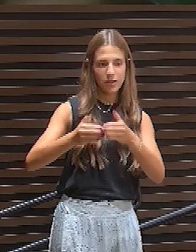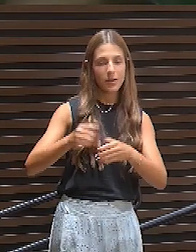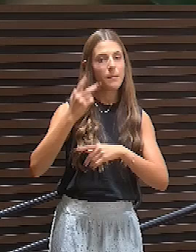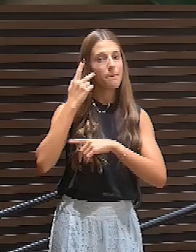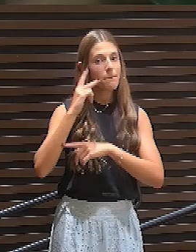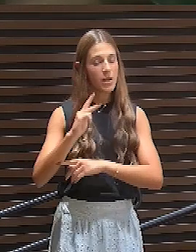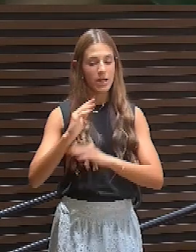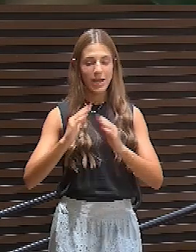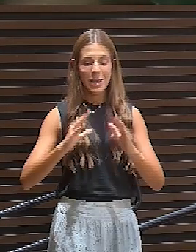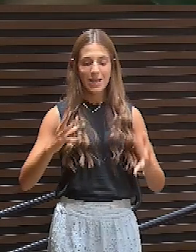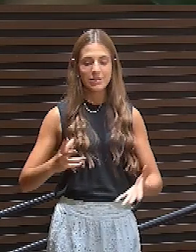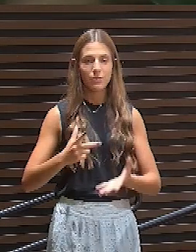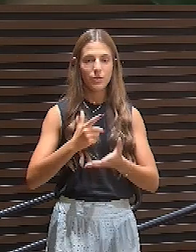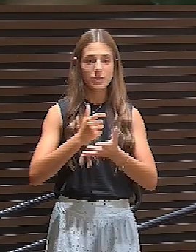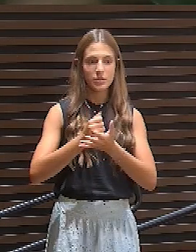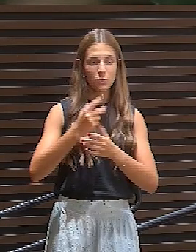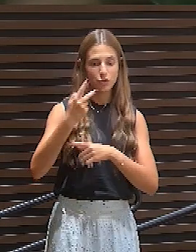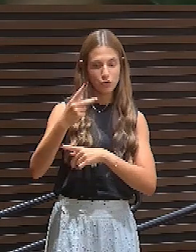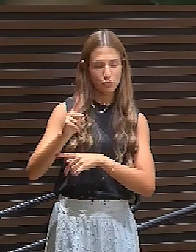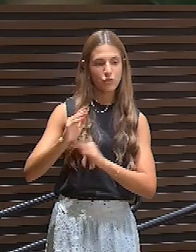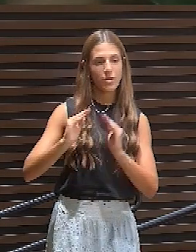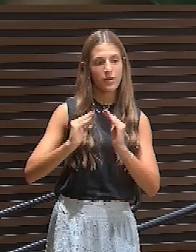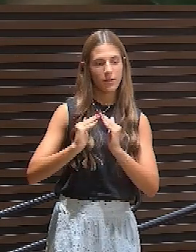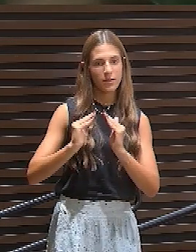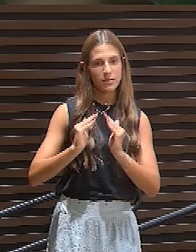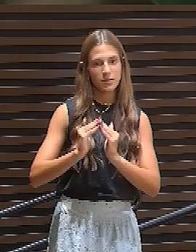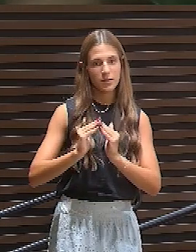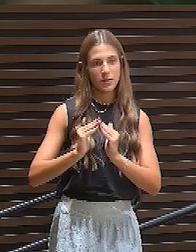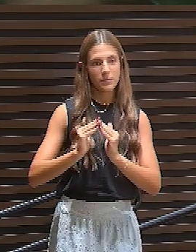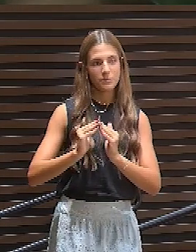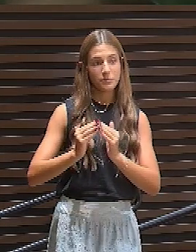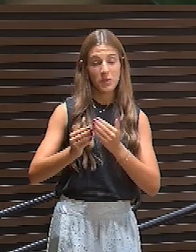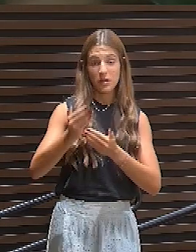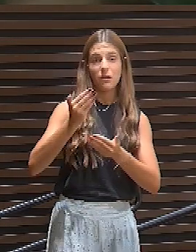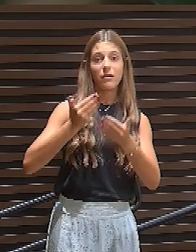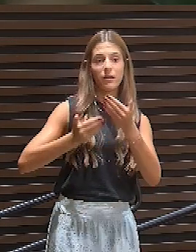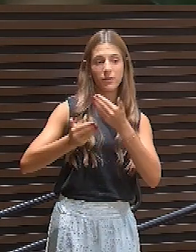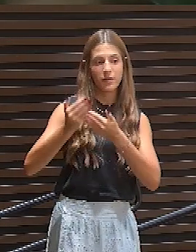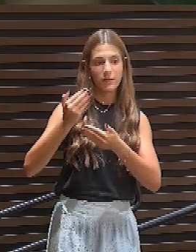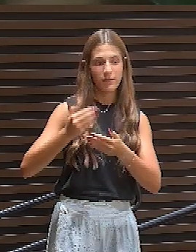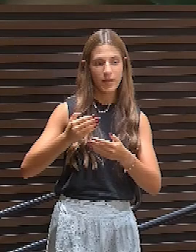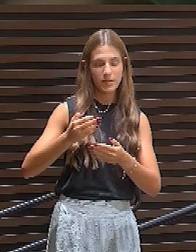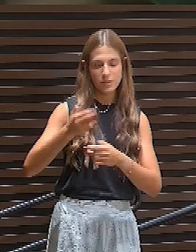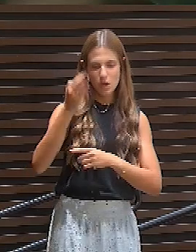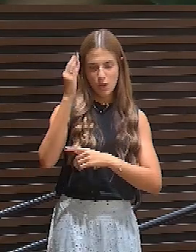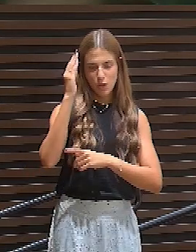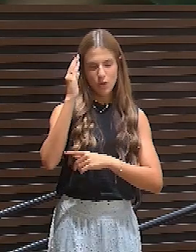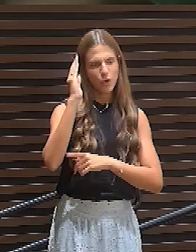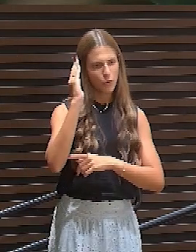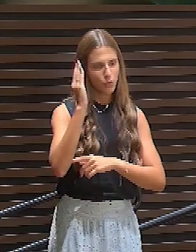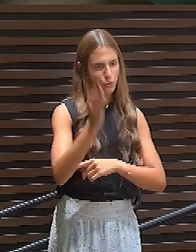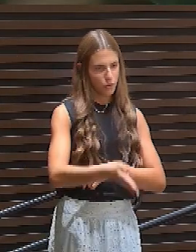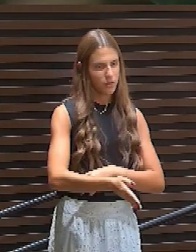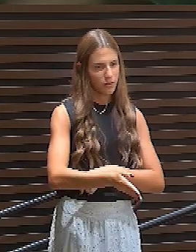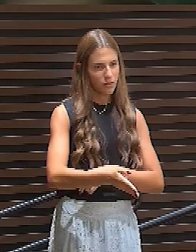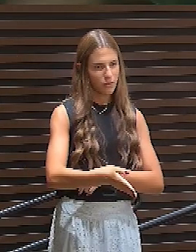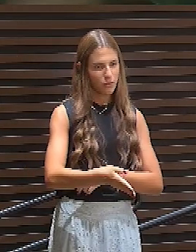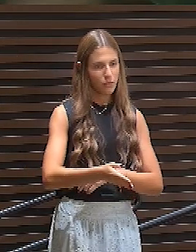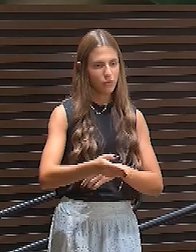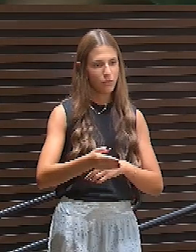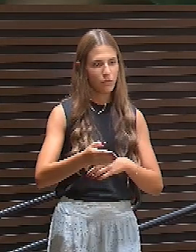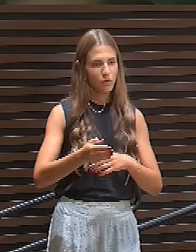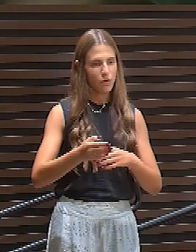sua casa, pela qual condenou o mundo e se tornou herdeiro